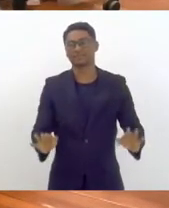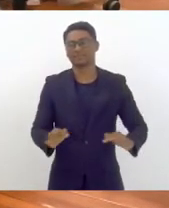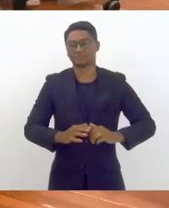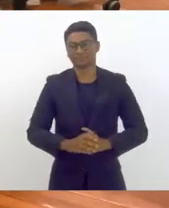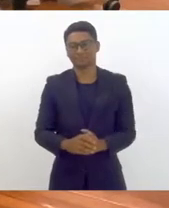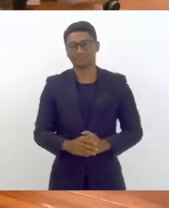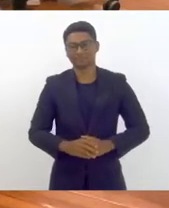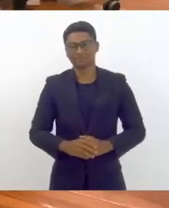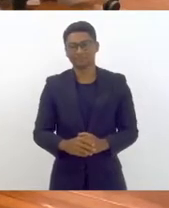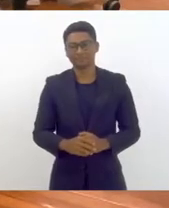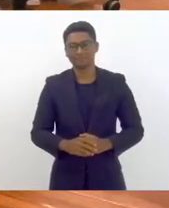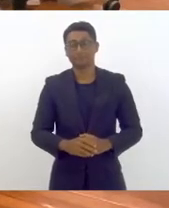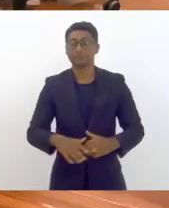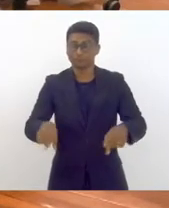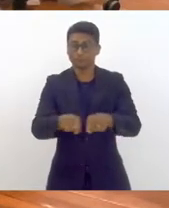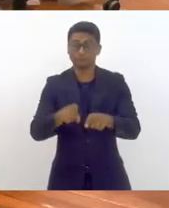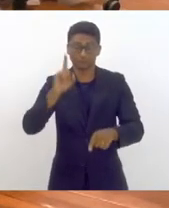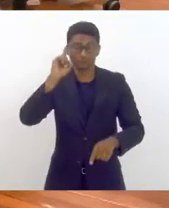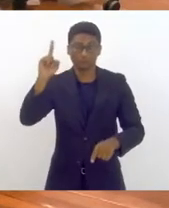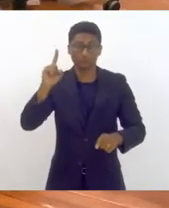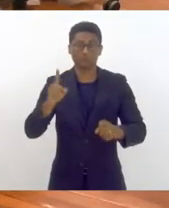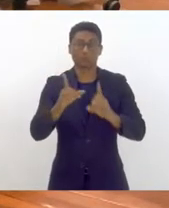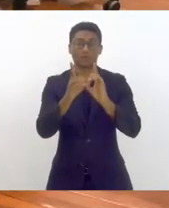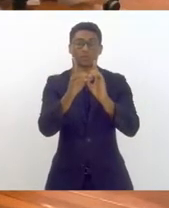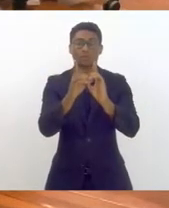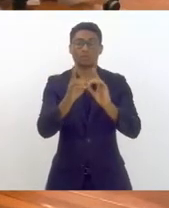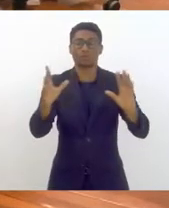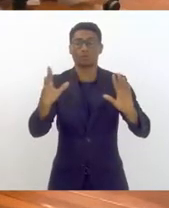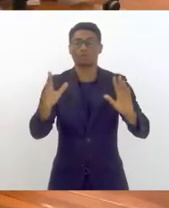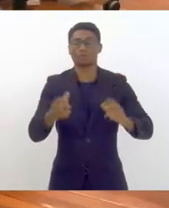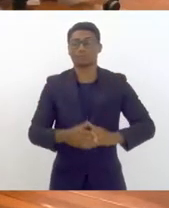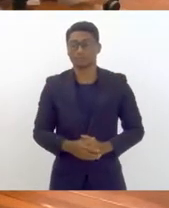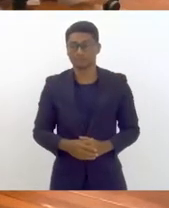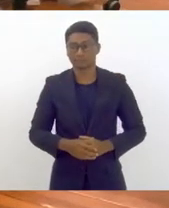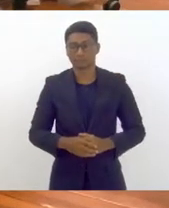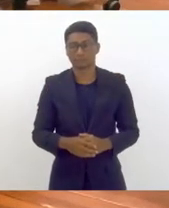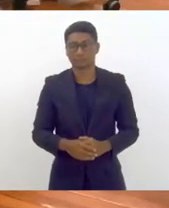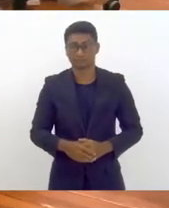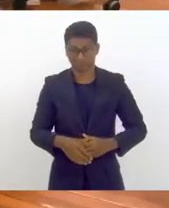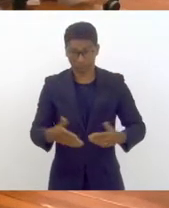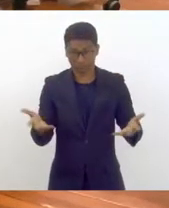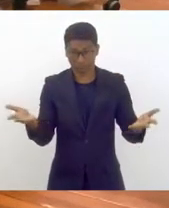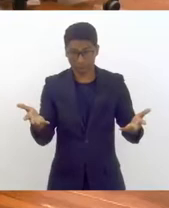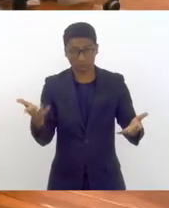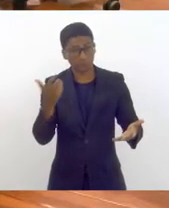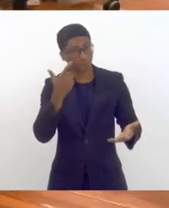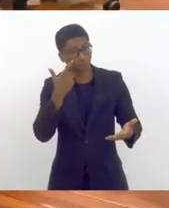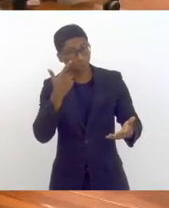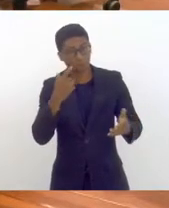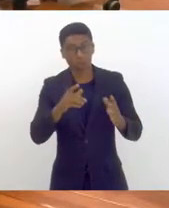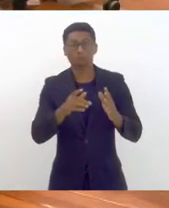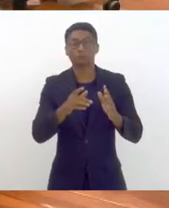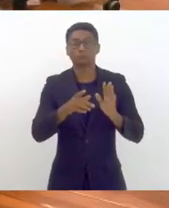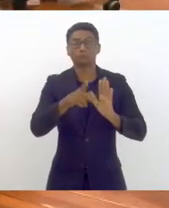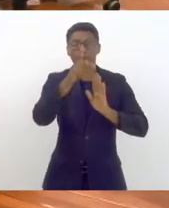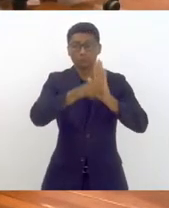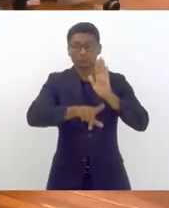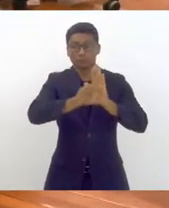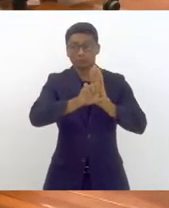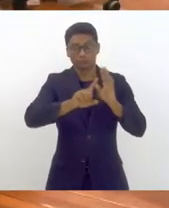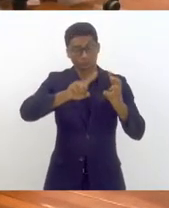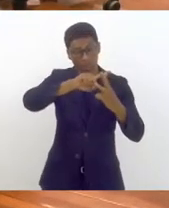um dia de democracia. Vamos agora garantir que esses três projetos tenham uma tramitação